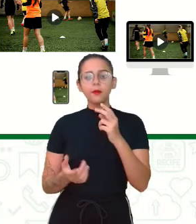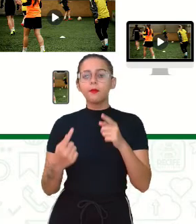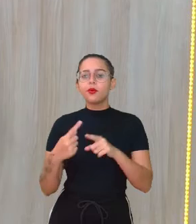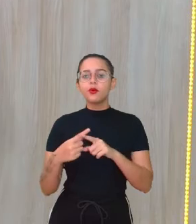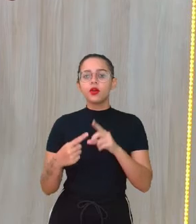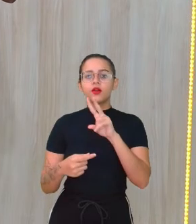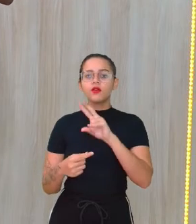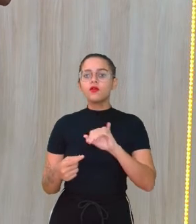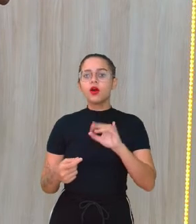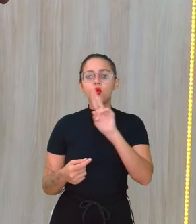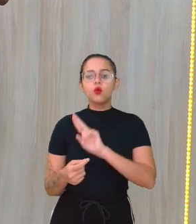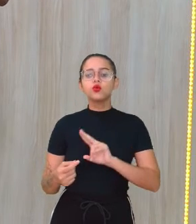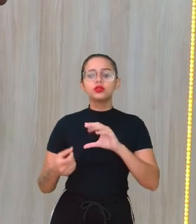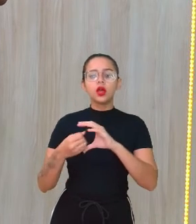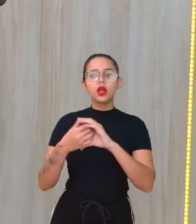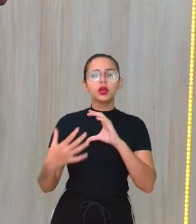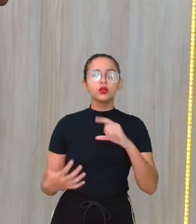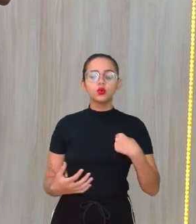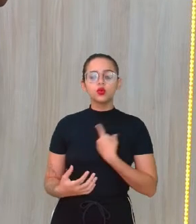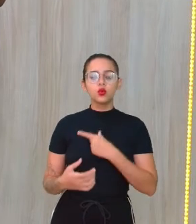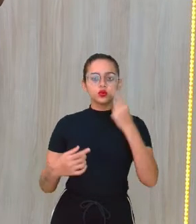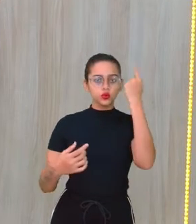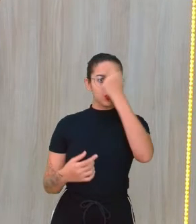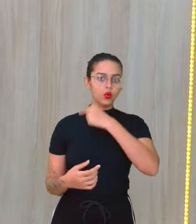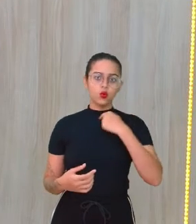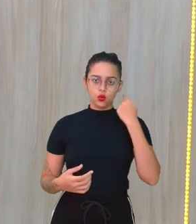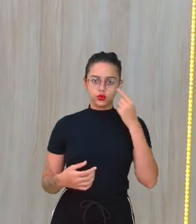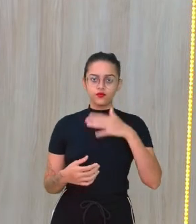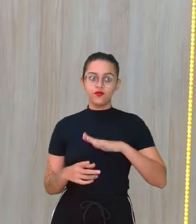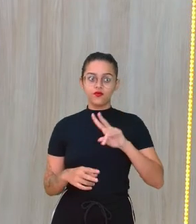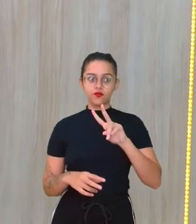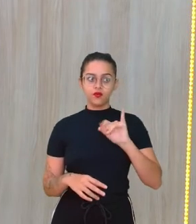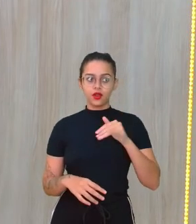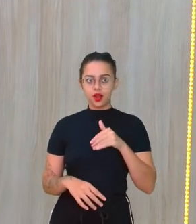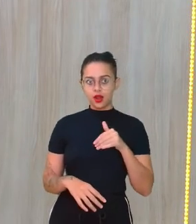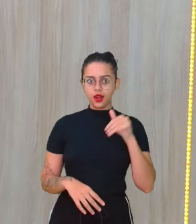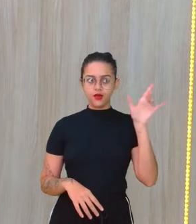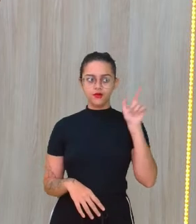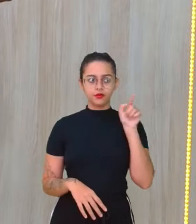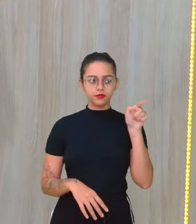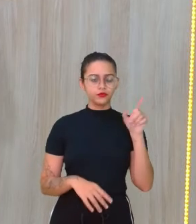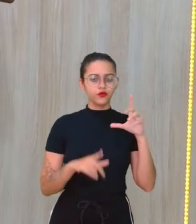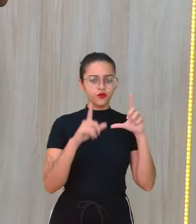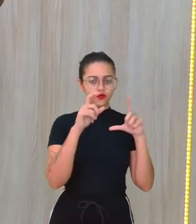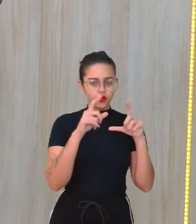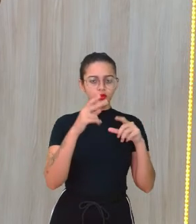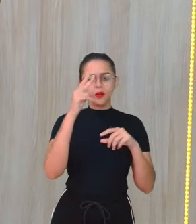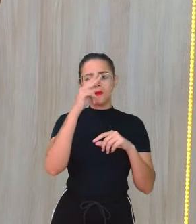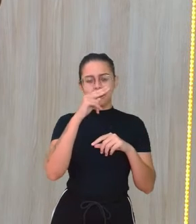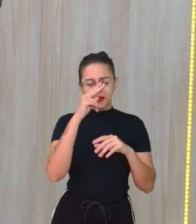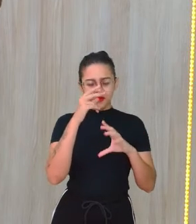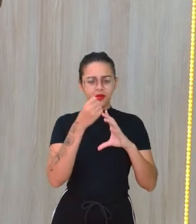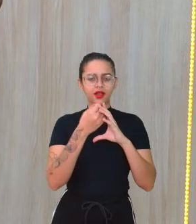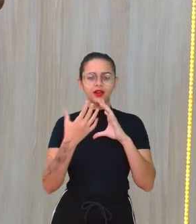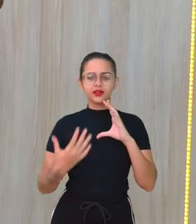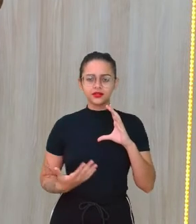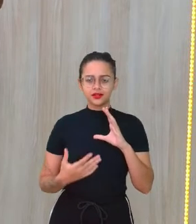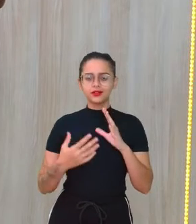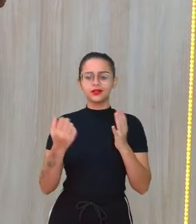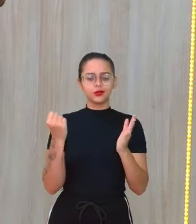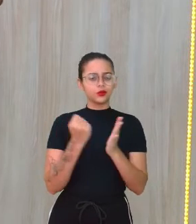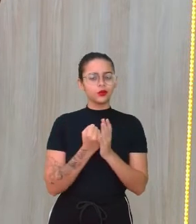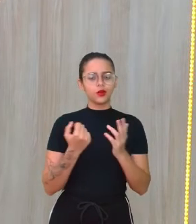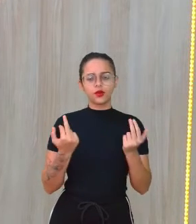utilizar as características do nosso rosto e vai levar para aquela fotografia essas mesmas características. Ou